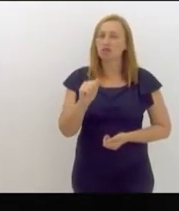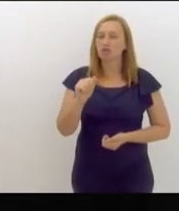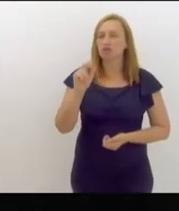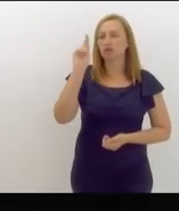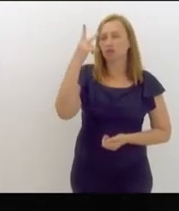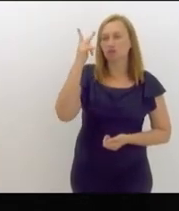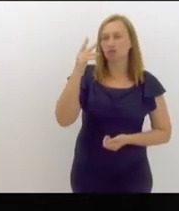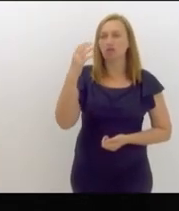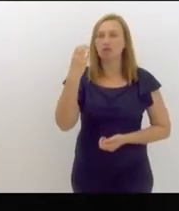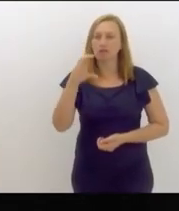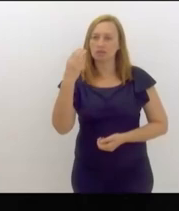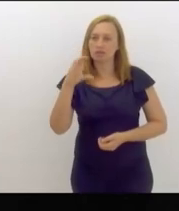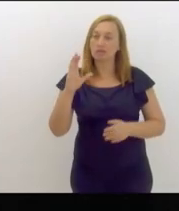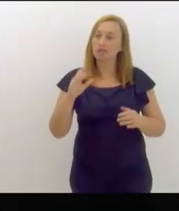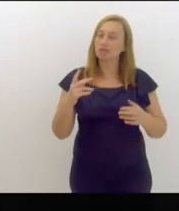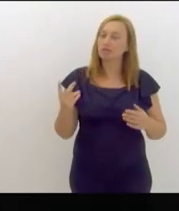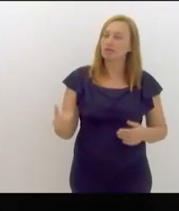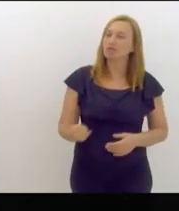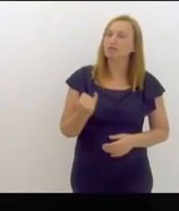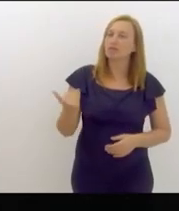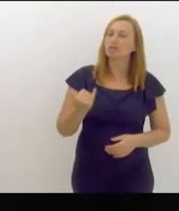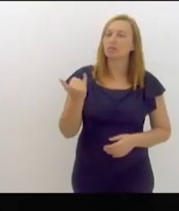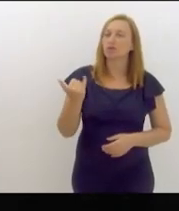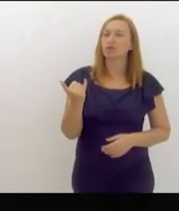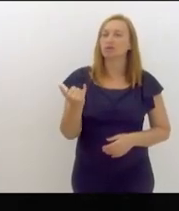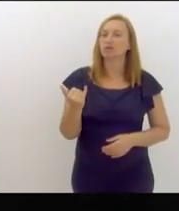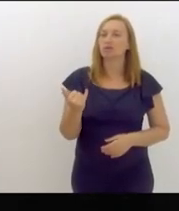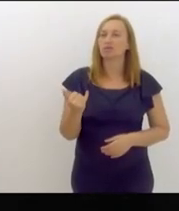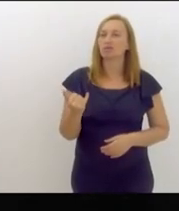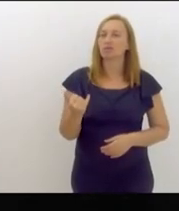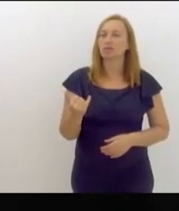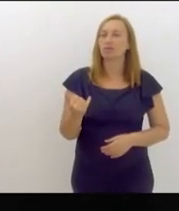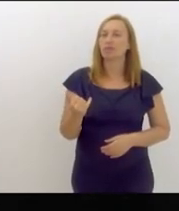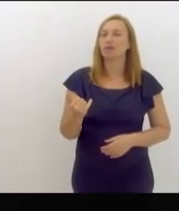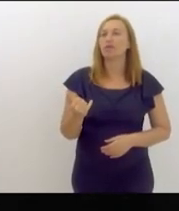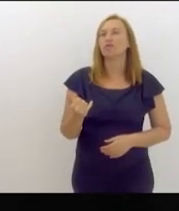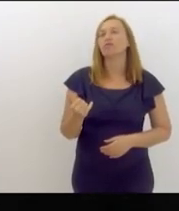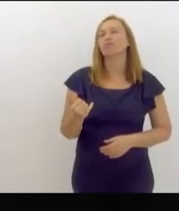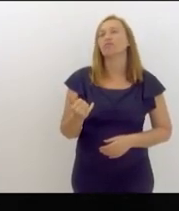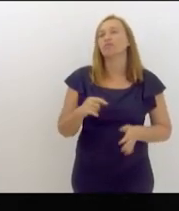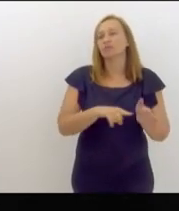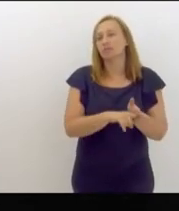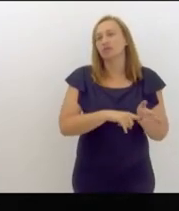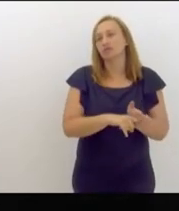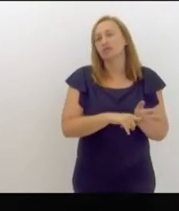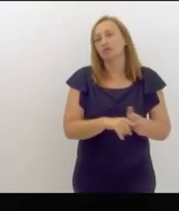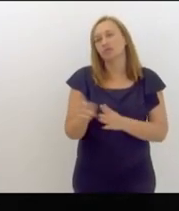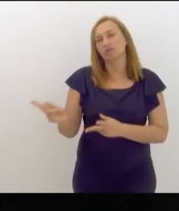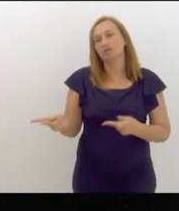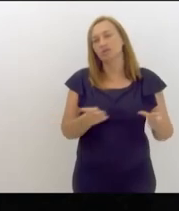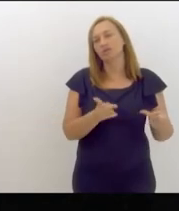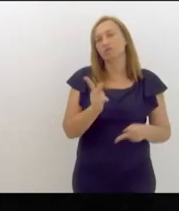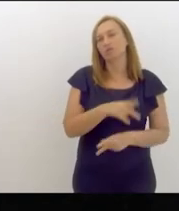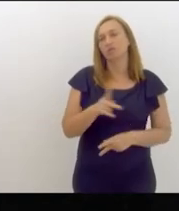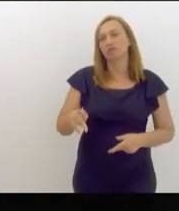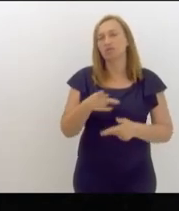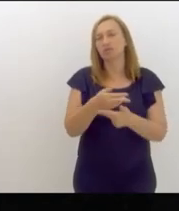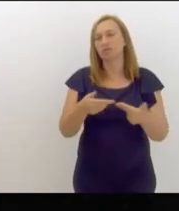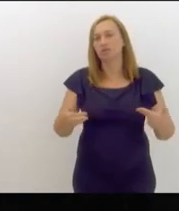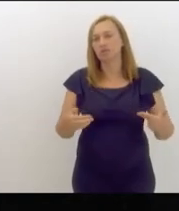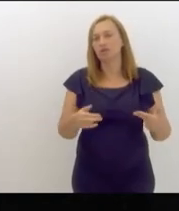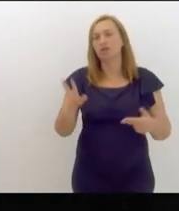muito prestigiado internacionalmente pinguelo foi pesquisador e professor visitante de diversas